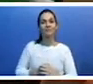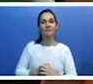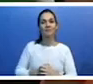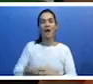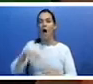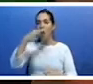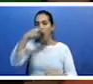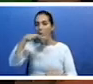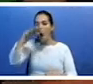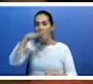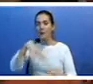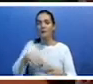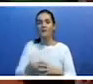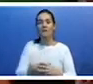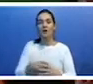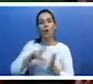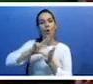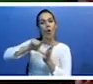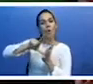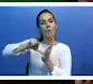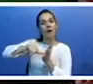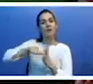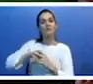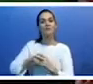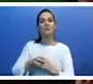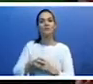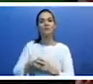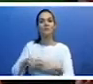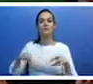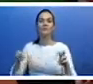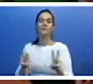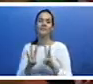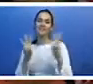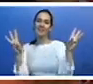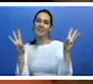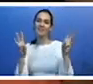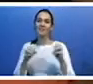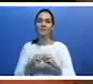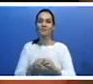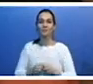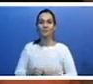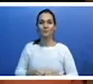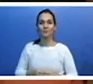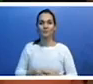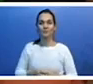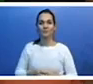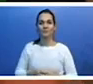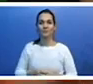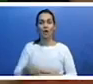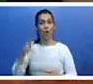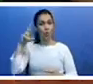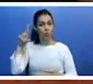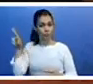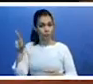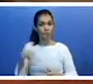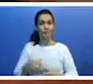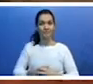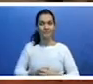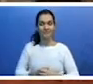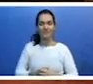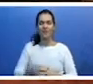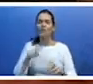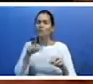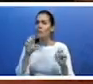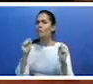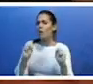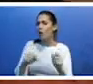assoar, compasso, sucesso e russo, tá? Depois você pode fazer